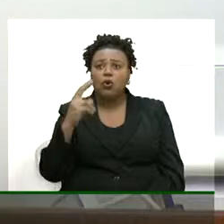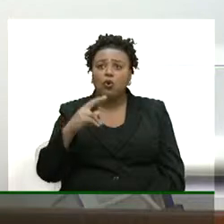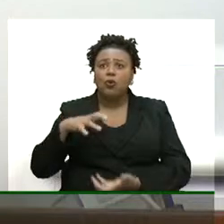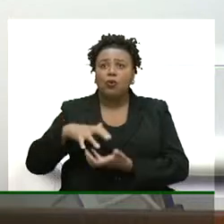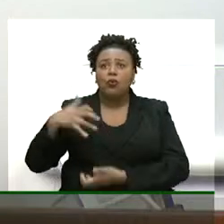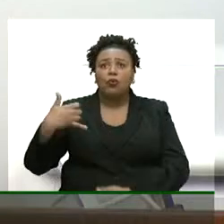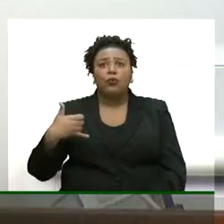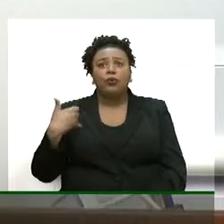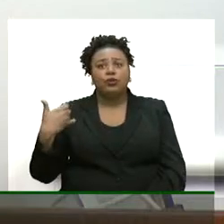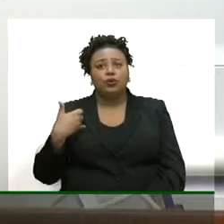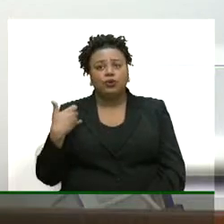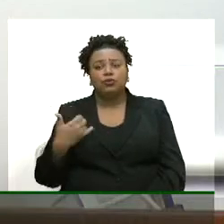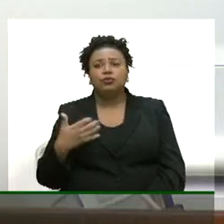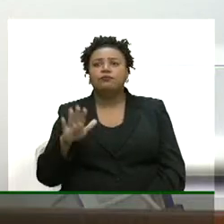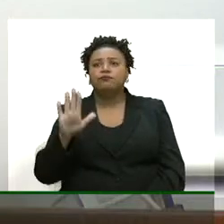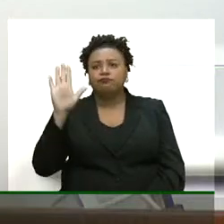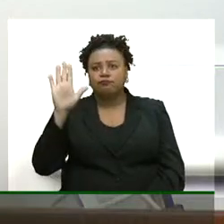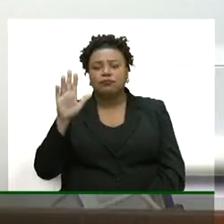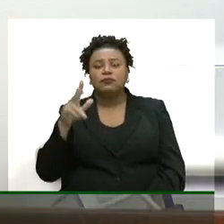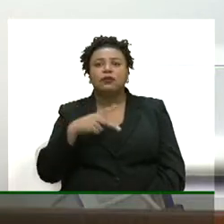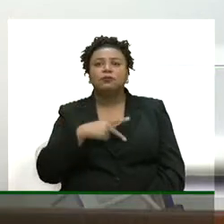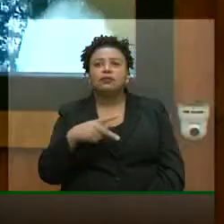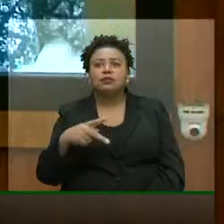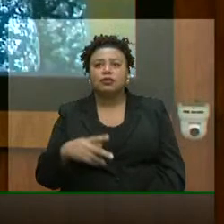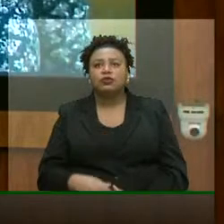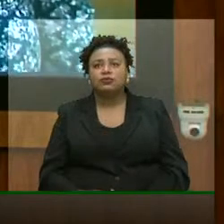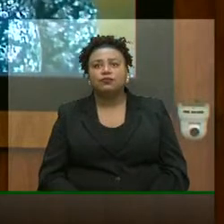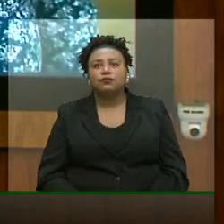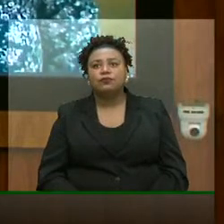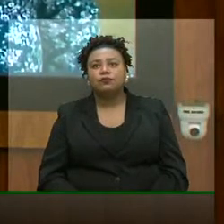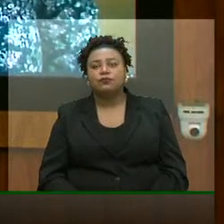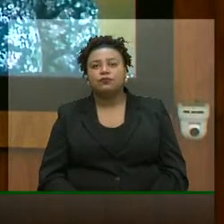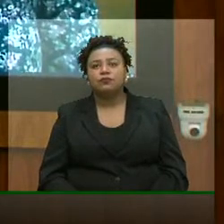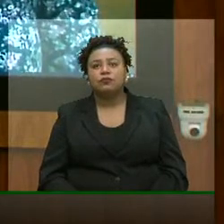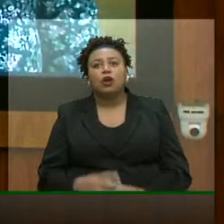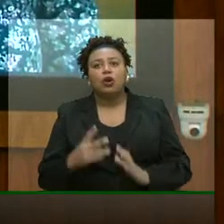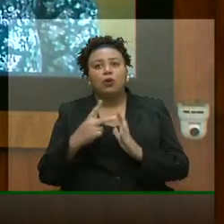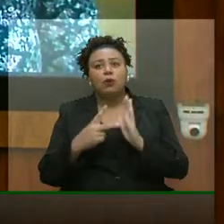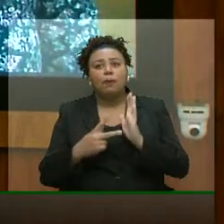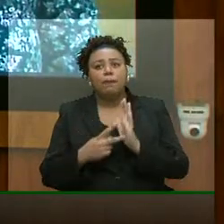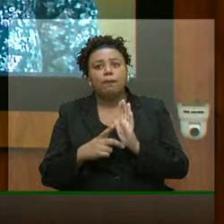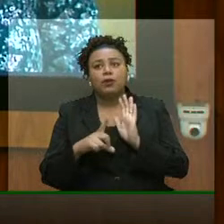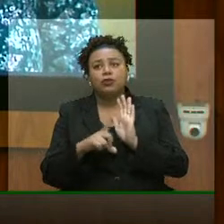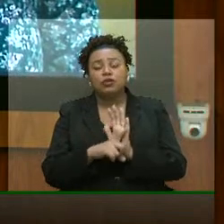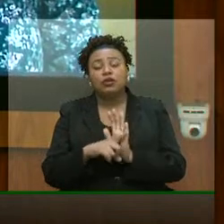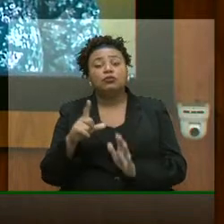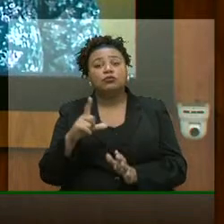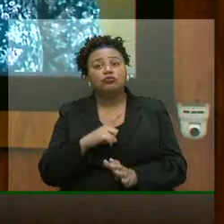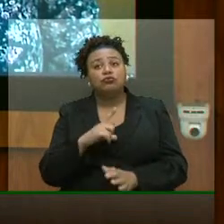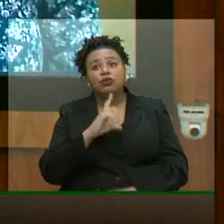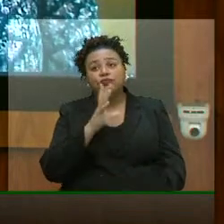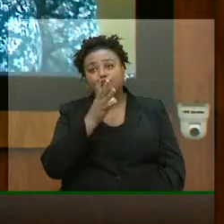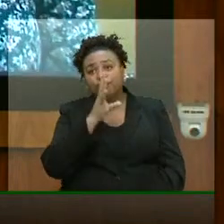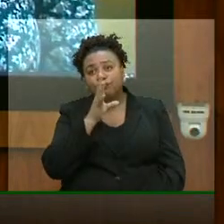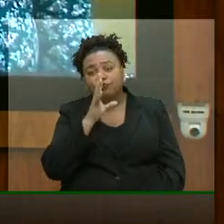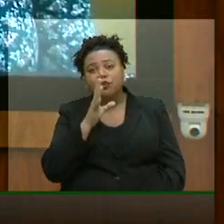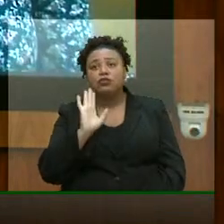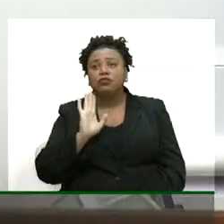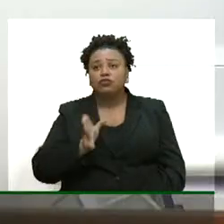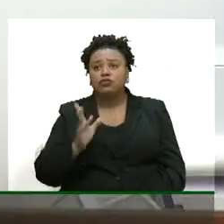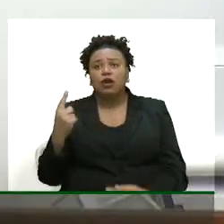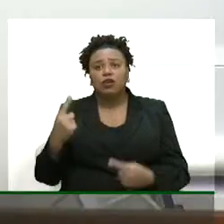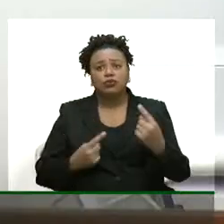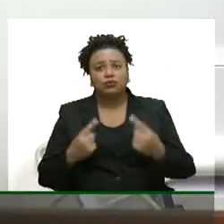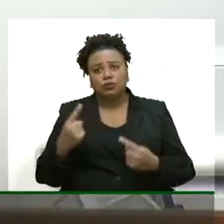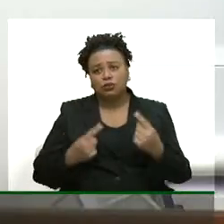idosos. Questão de ordem, presidente. O projeto estava em apreciação, já estava em